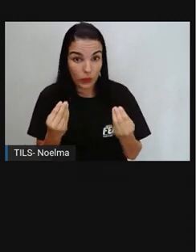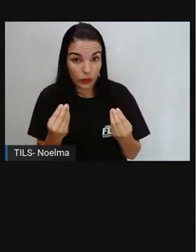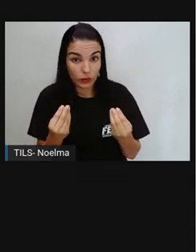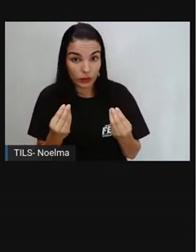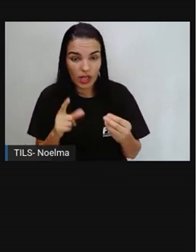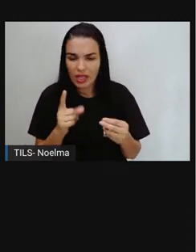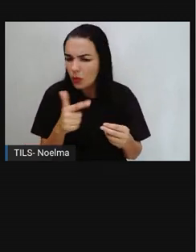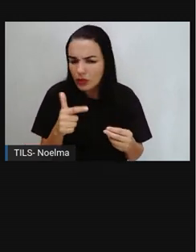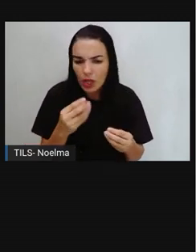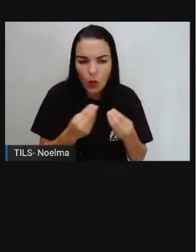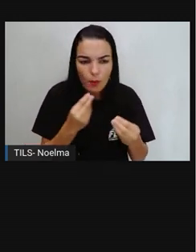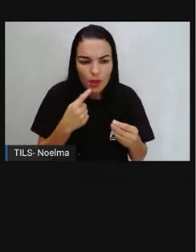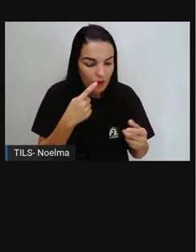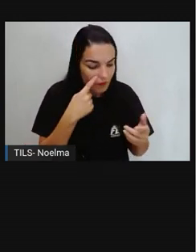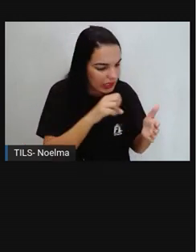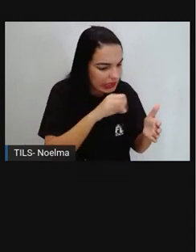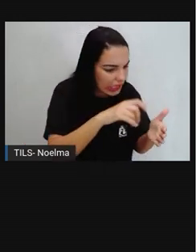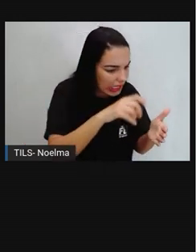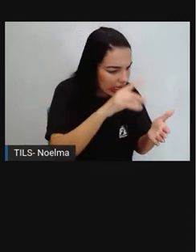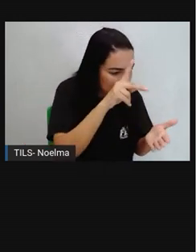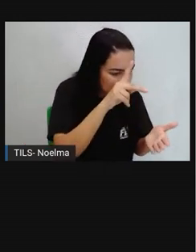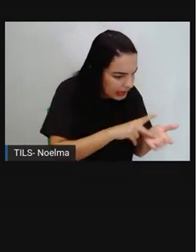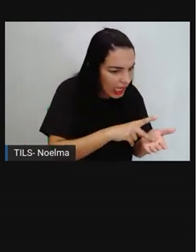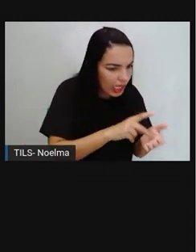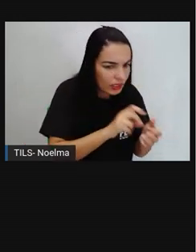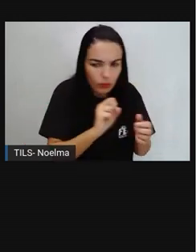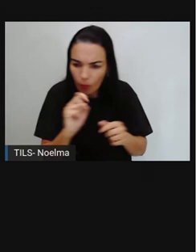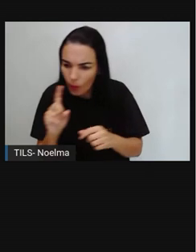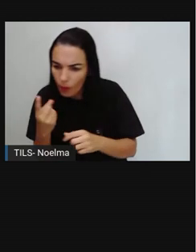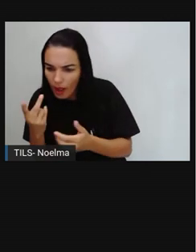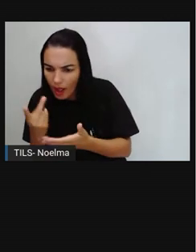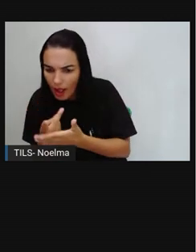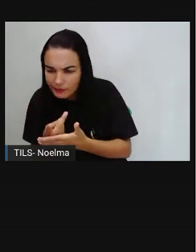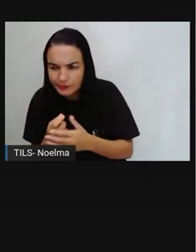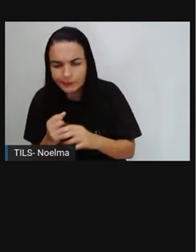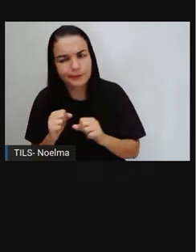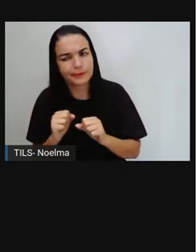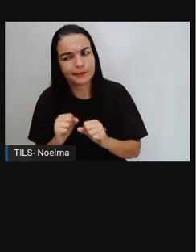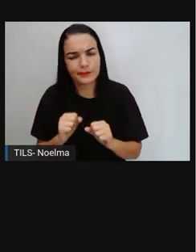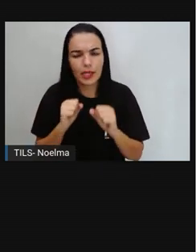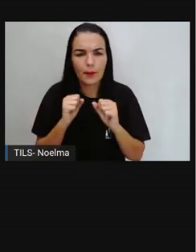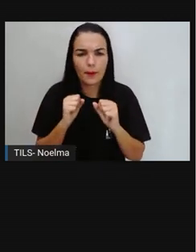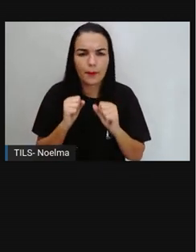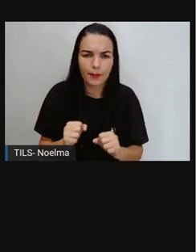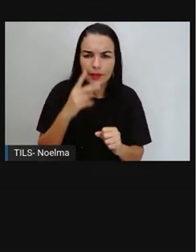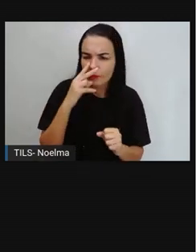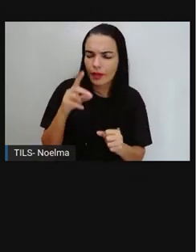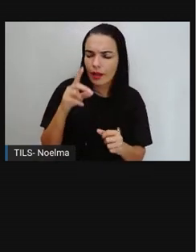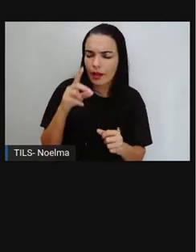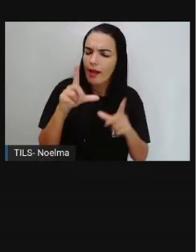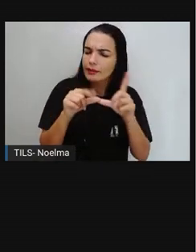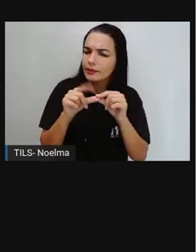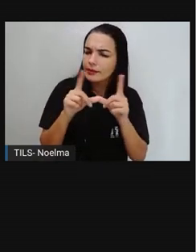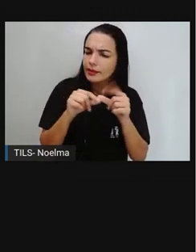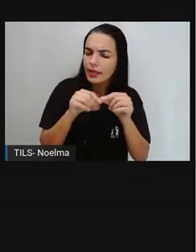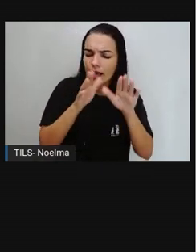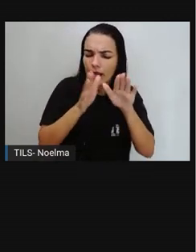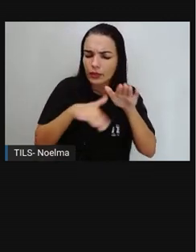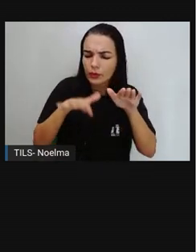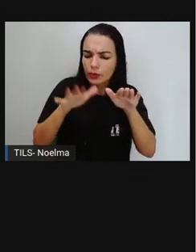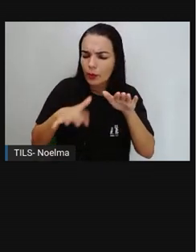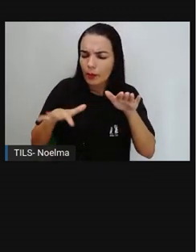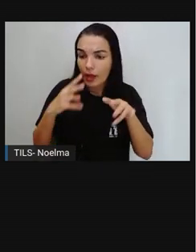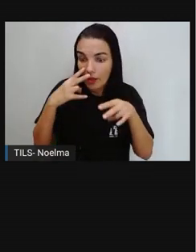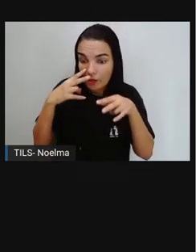do texto, eu posso cair do cavalo. Imagine que naquele texto do mar, a personagem andasse pela praia à noite e visse